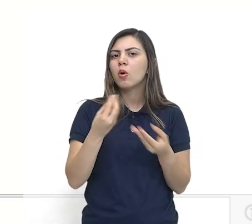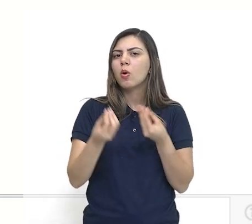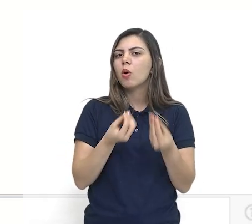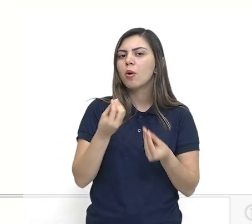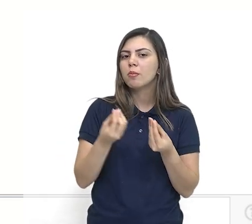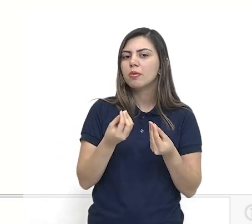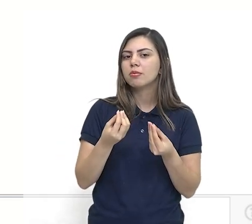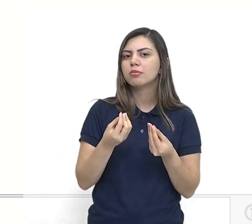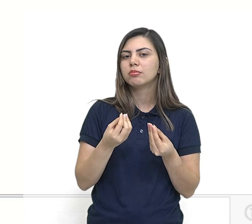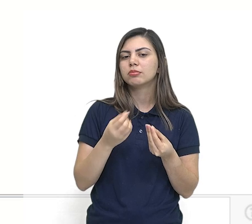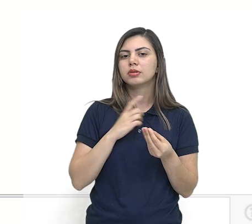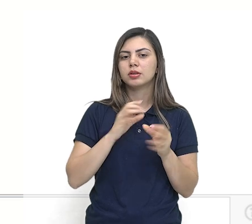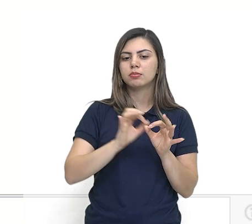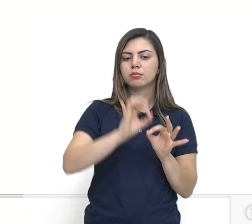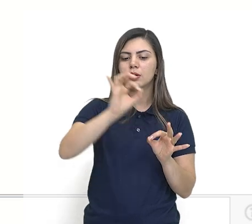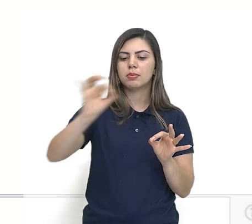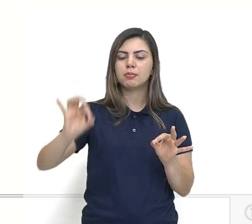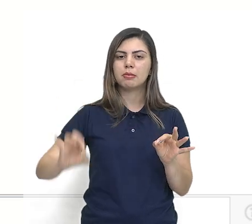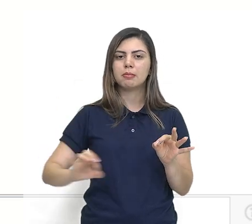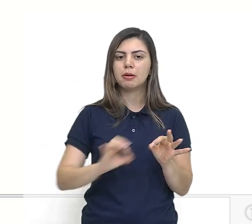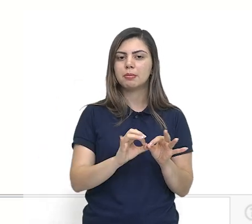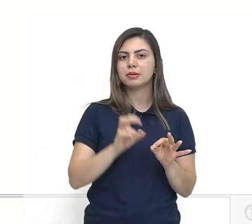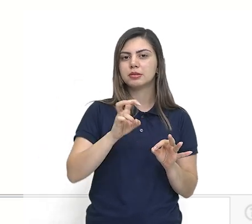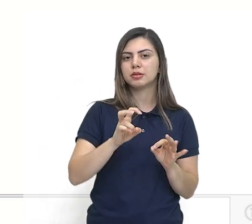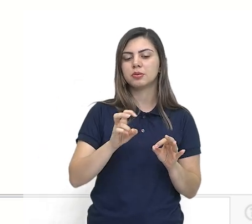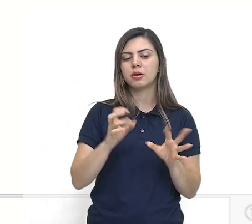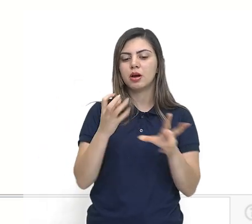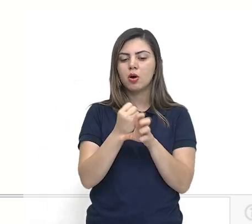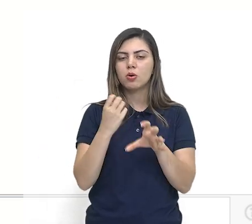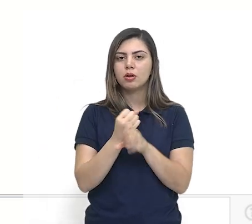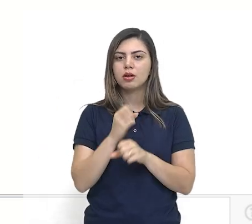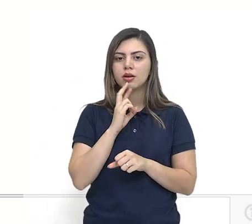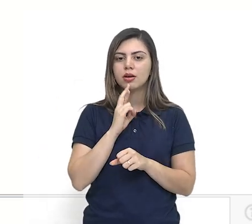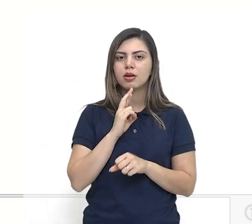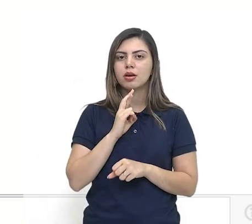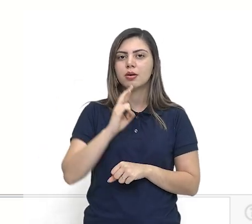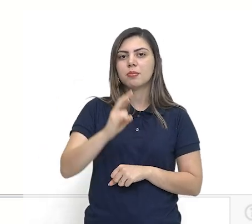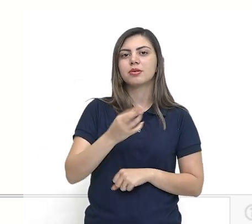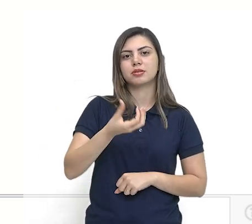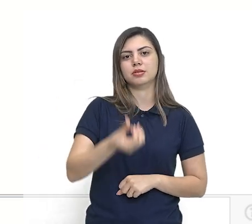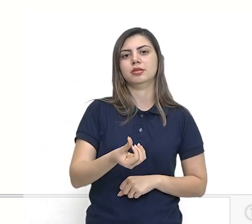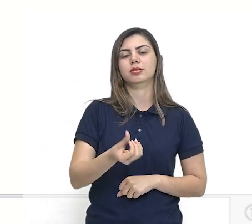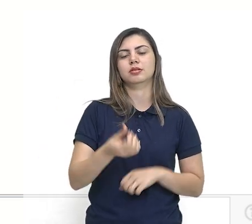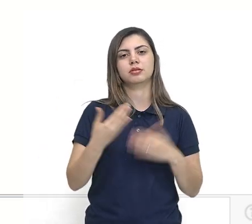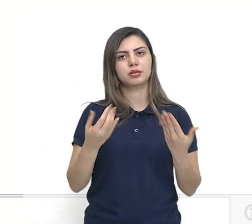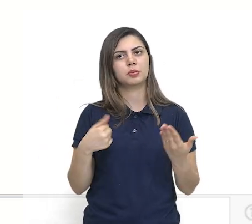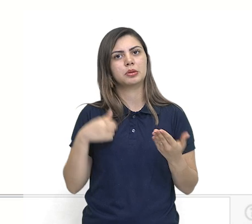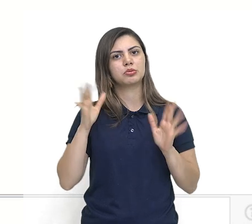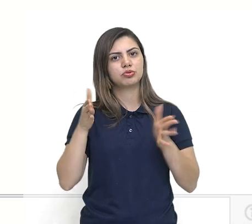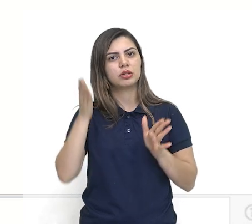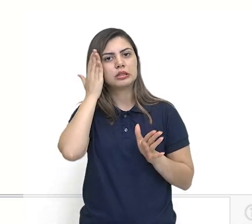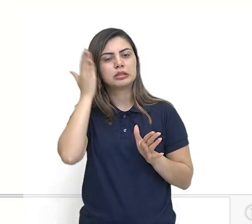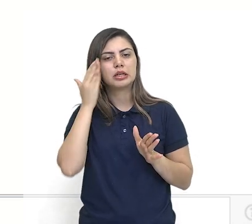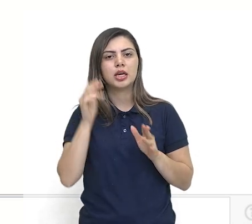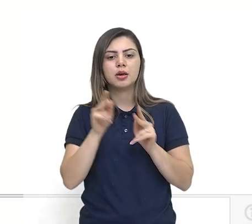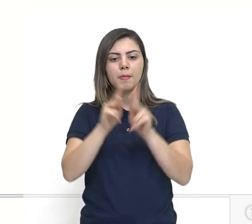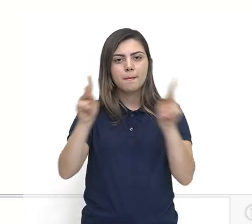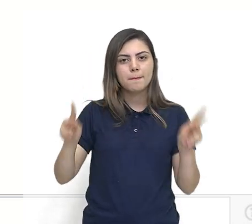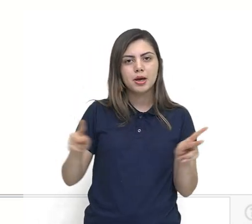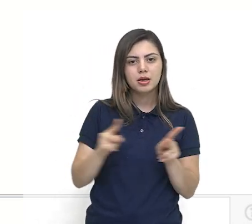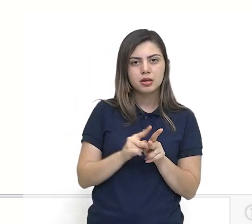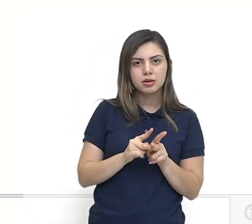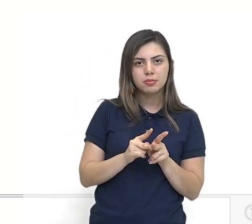5, eu vou encontrar quem? O 6. Ah, professor, eu sei o perímetro e sei o número